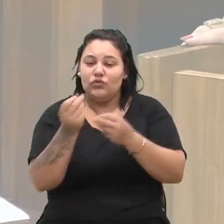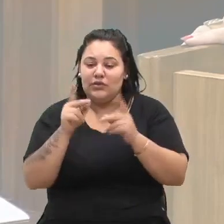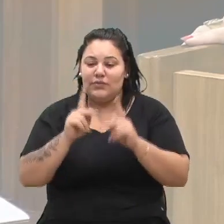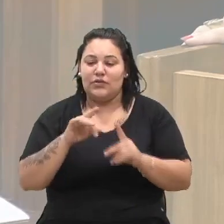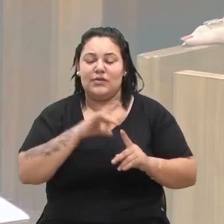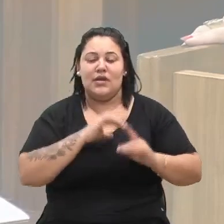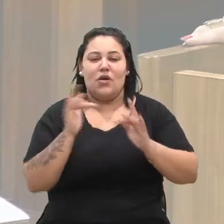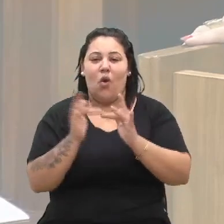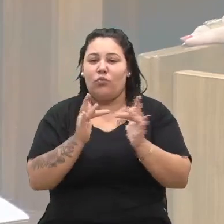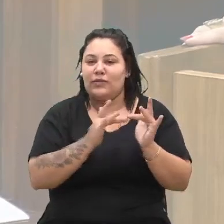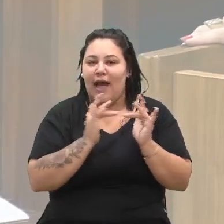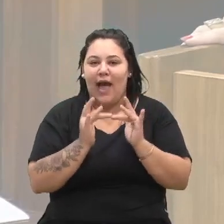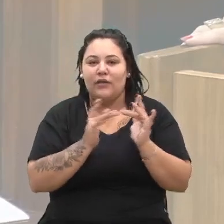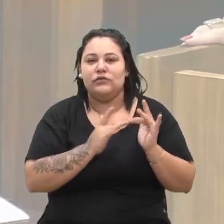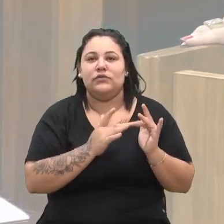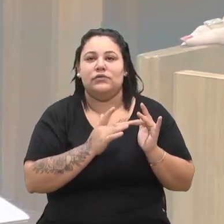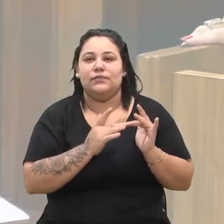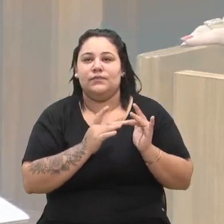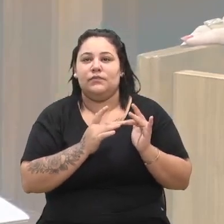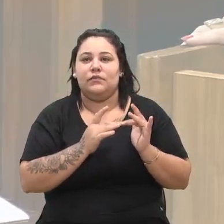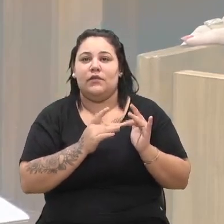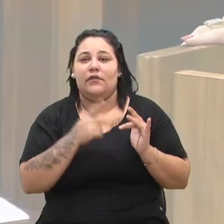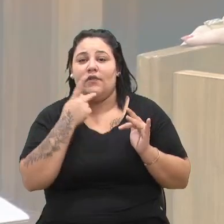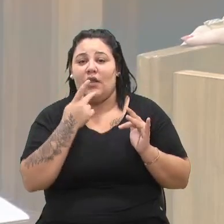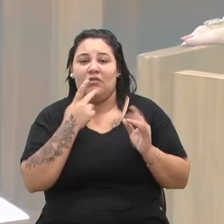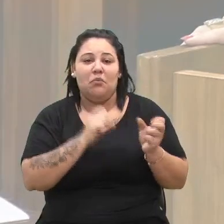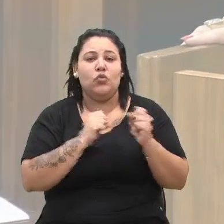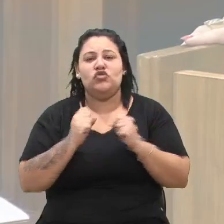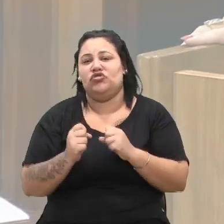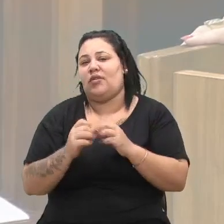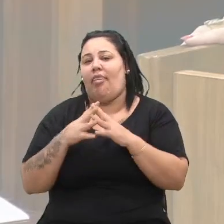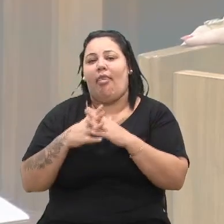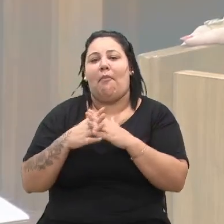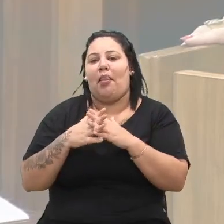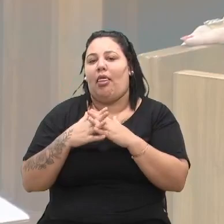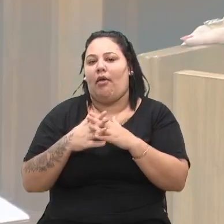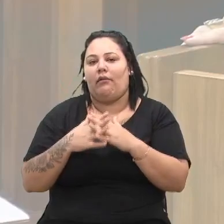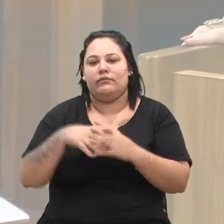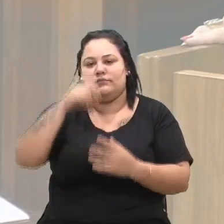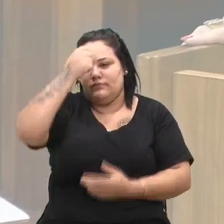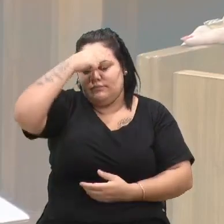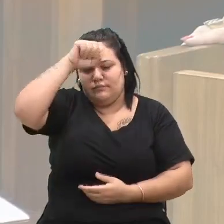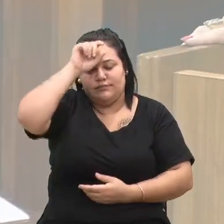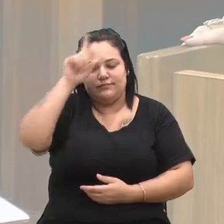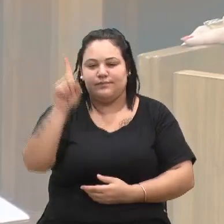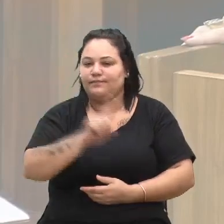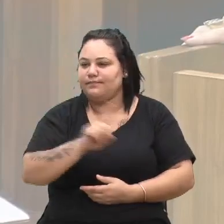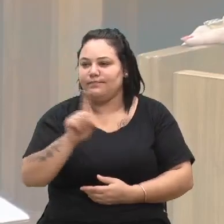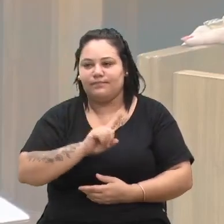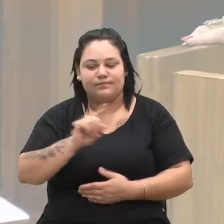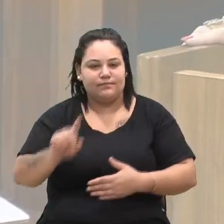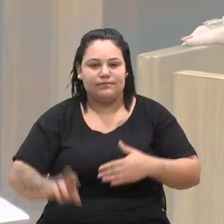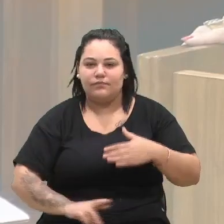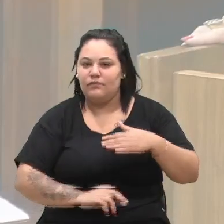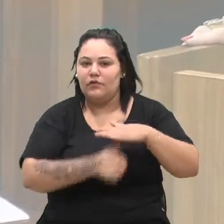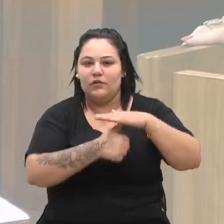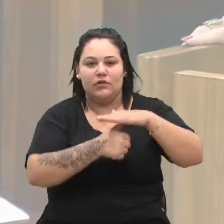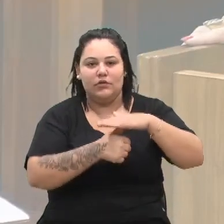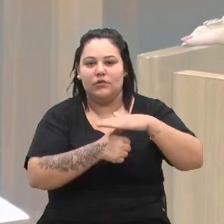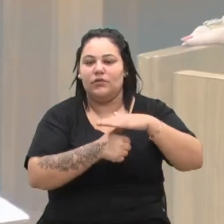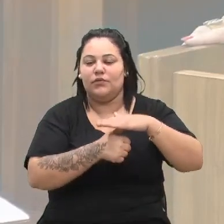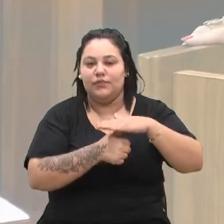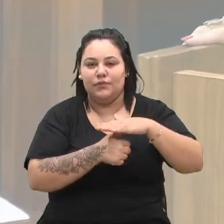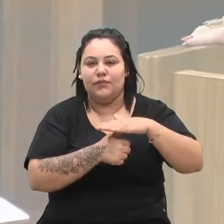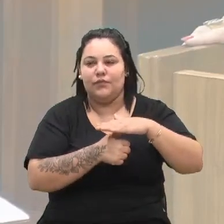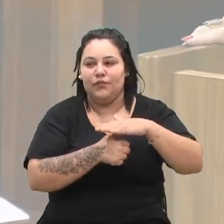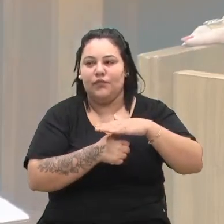que poderia atrapalhar a UX, pelo contrário, tanto o reitor quanto o procurador já se mostrou não